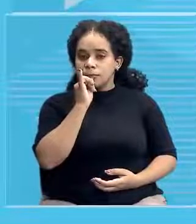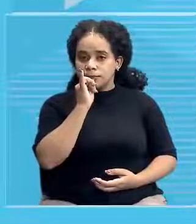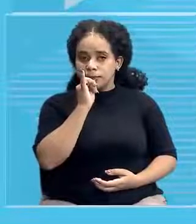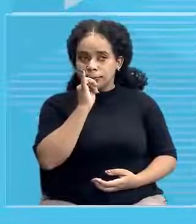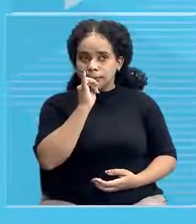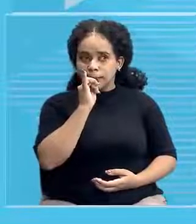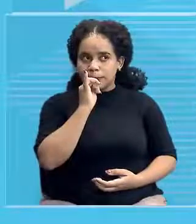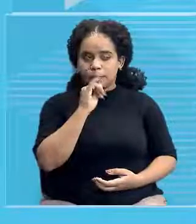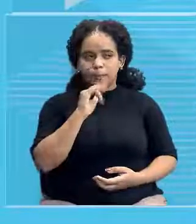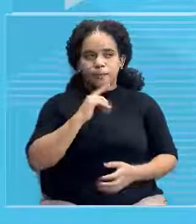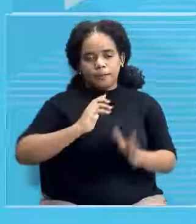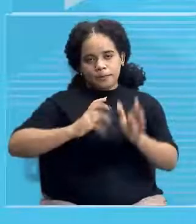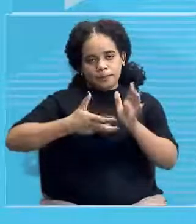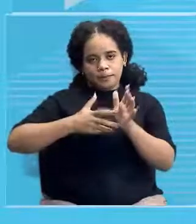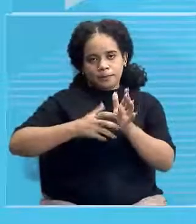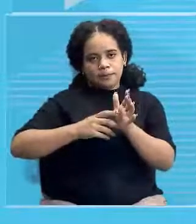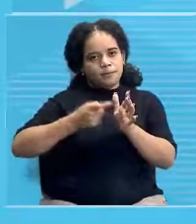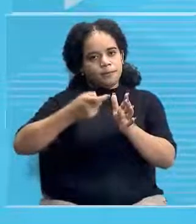Partido X